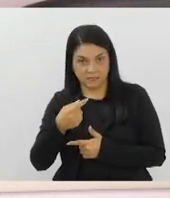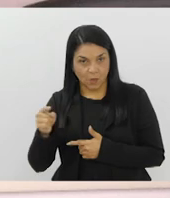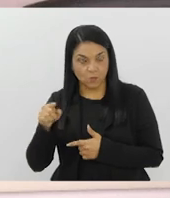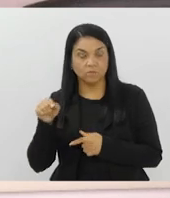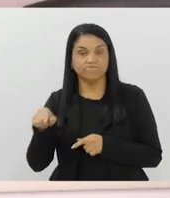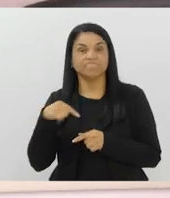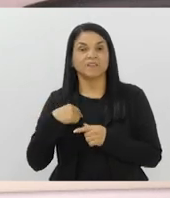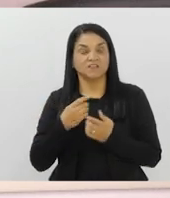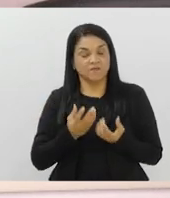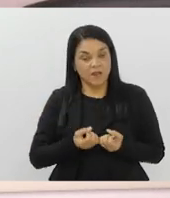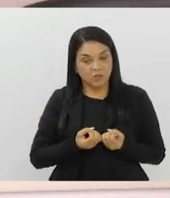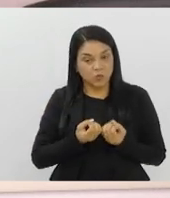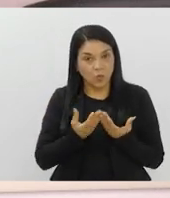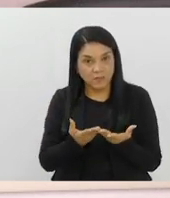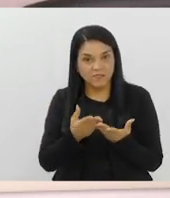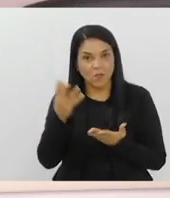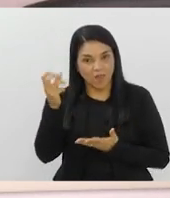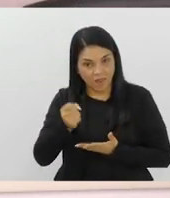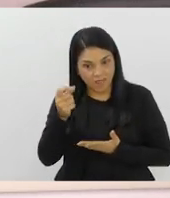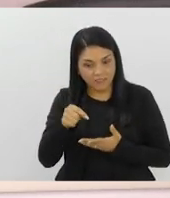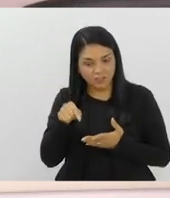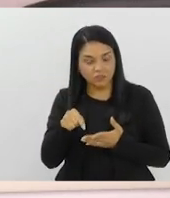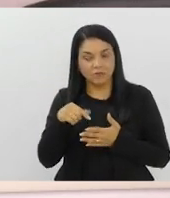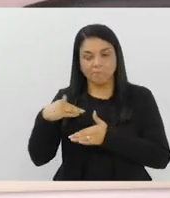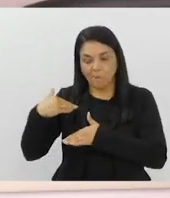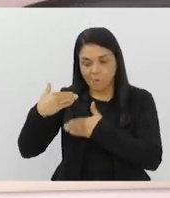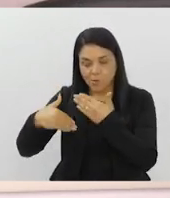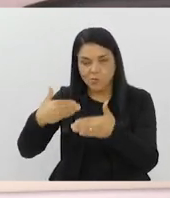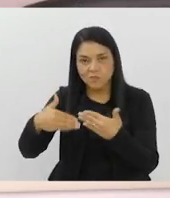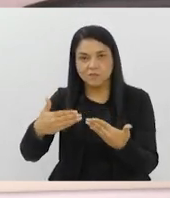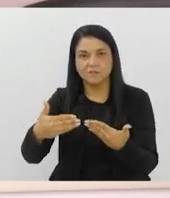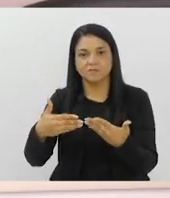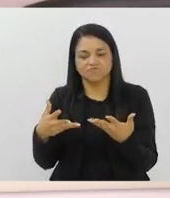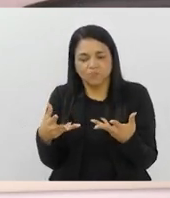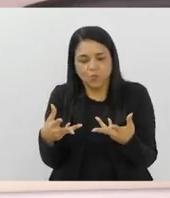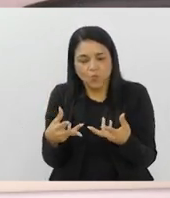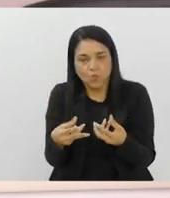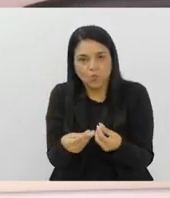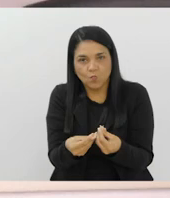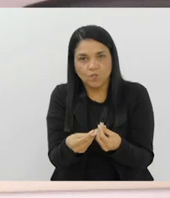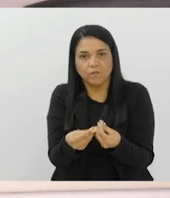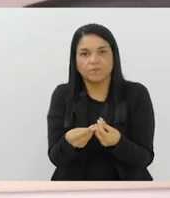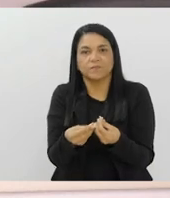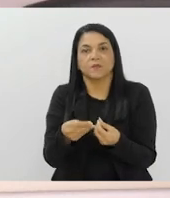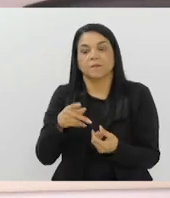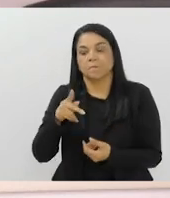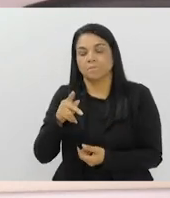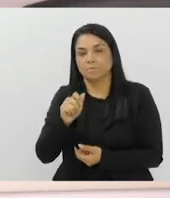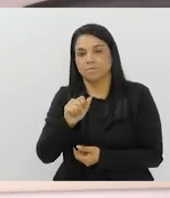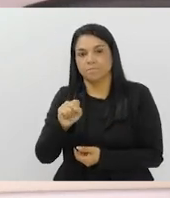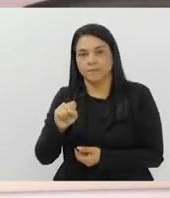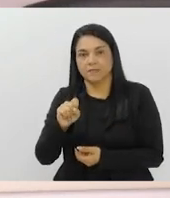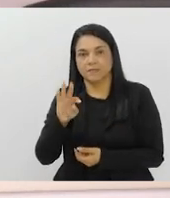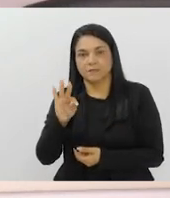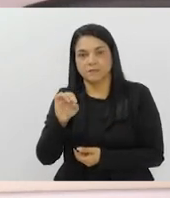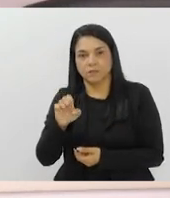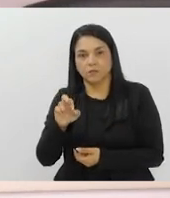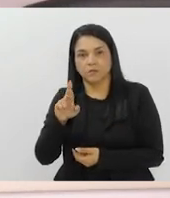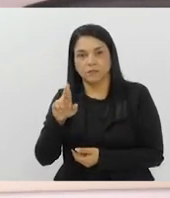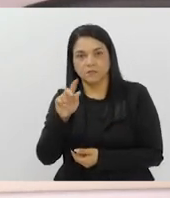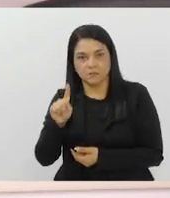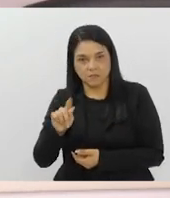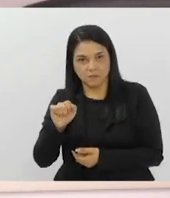doação, mas esse leite ele passa por todo um processo de qualidade e pasteurização, então, para eliminar qualquer risco